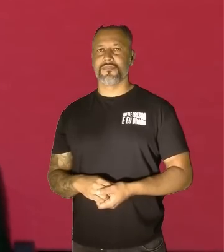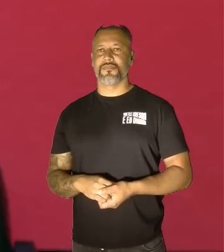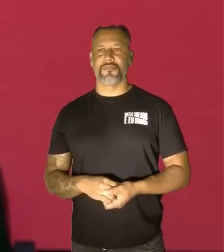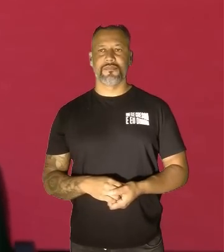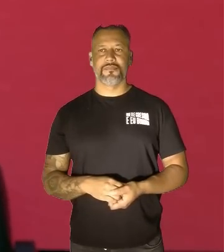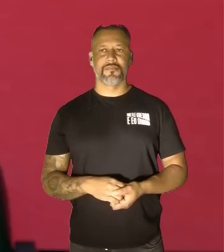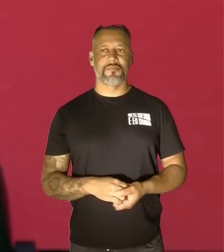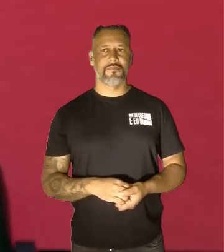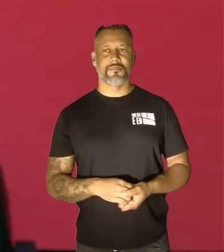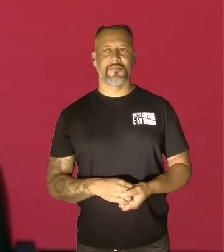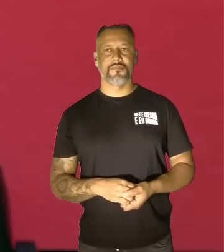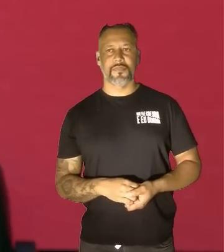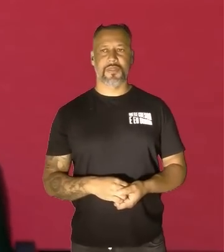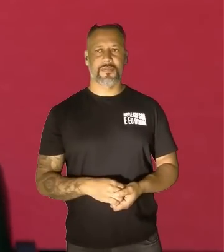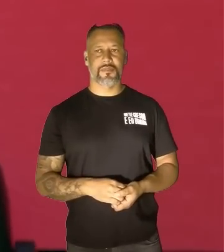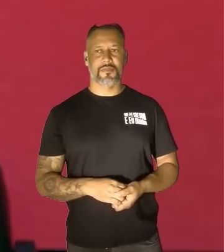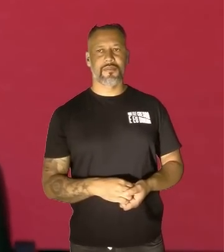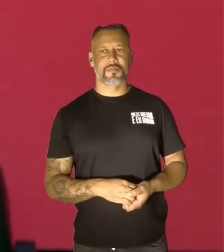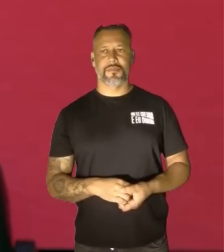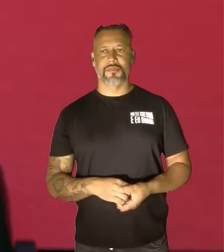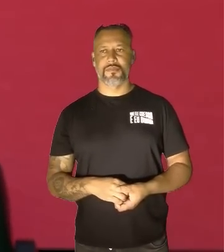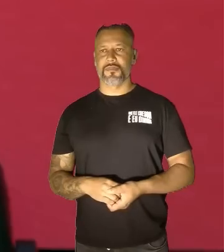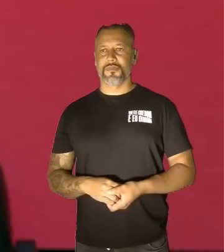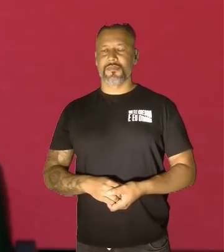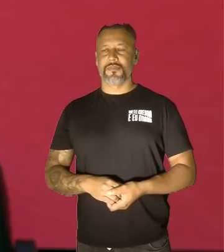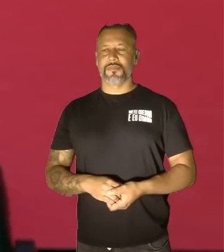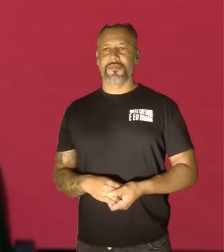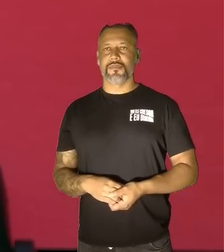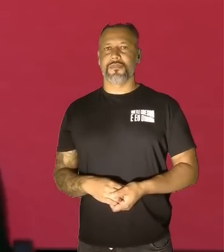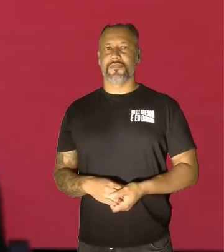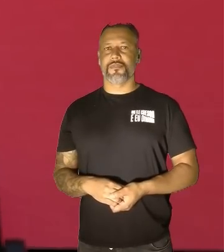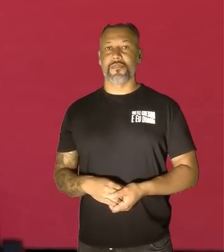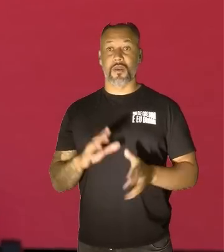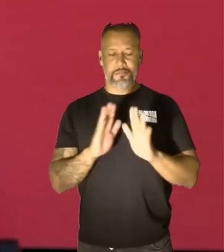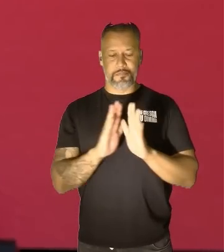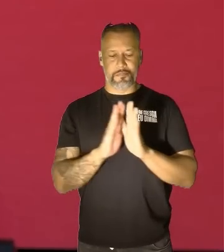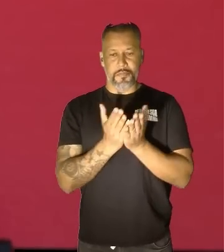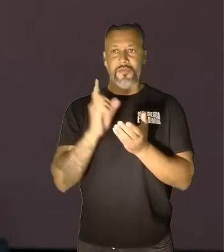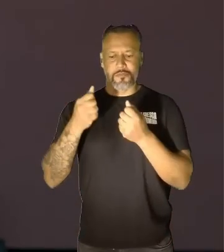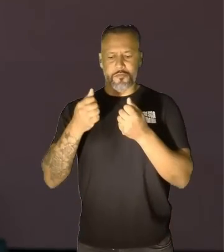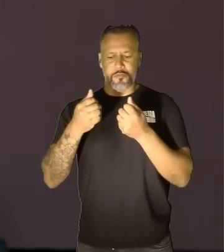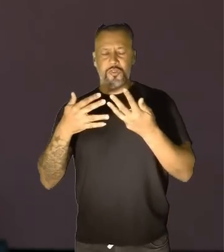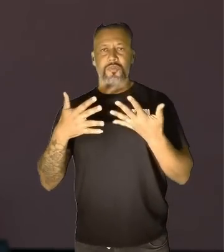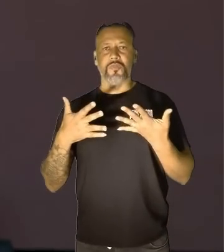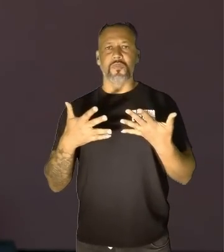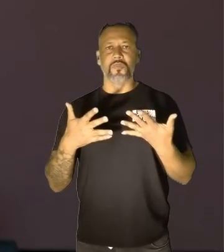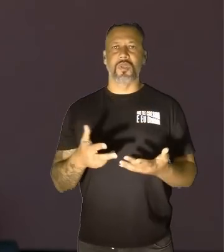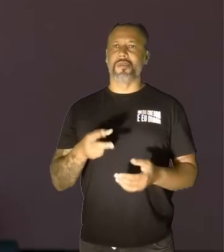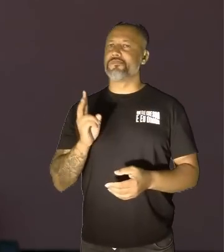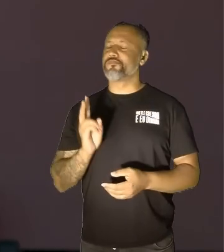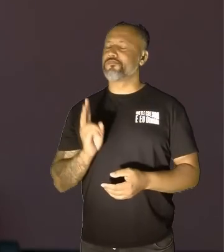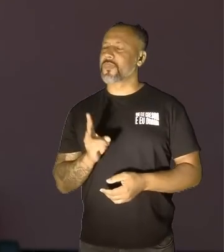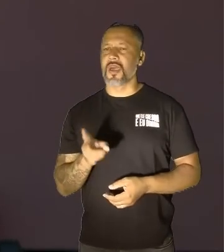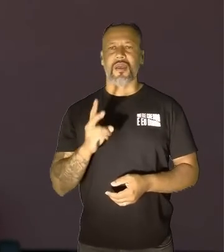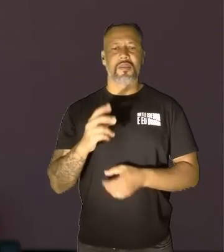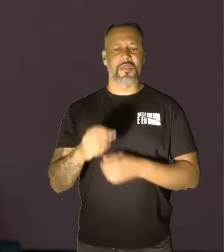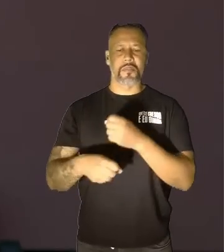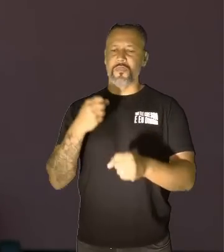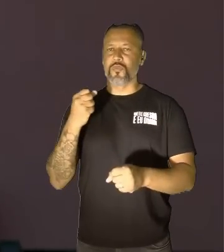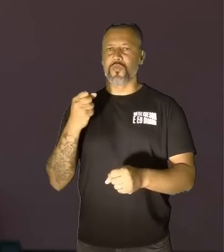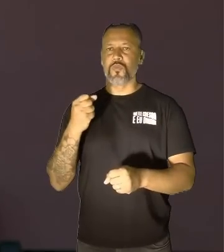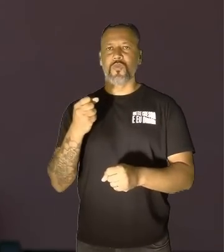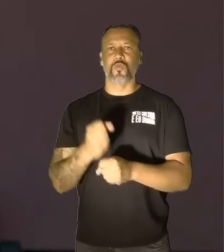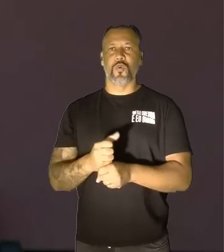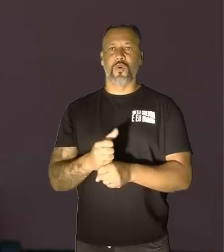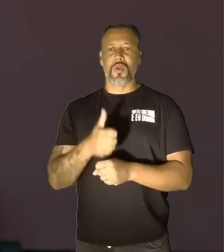19 de 1 Samuel 2, diz que todos os anos a sua mãe fazia uma pequena túnica e